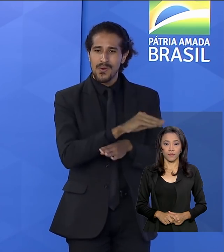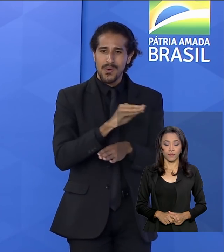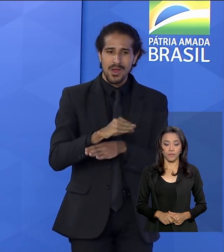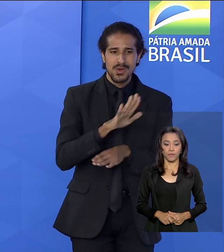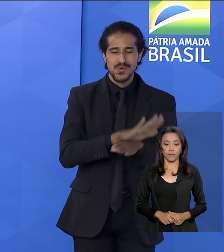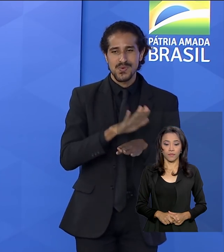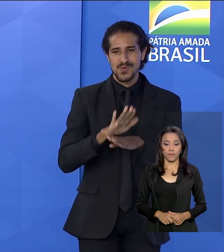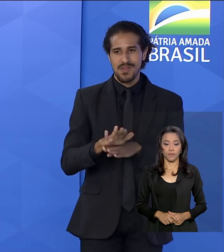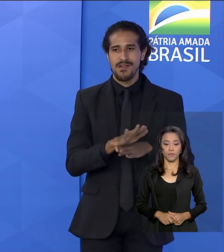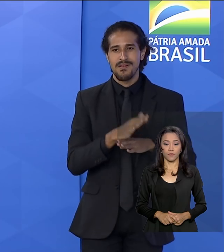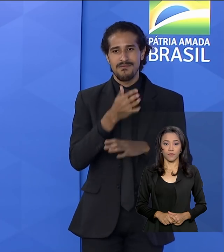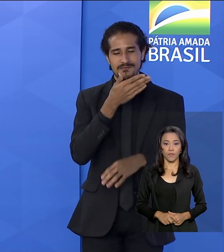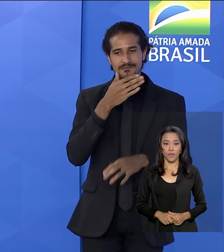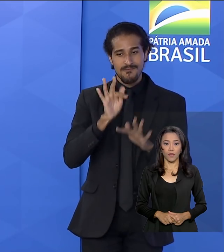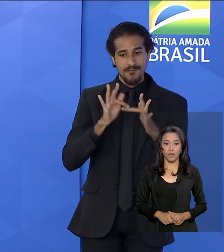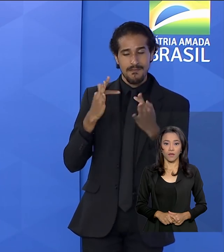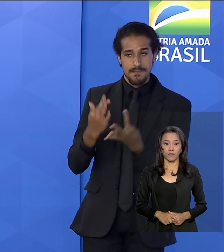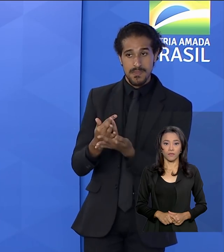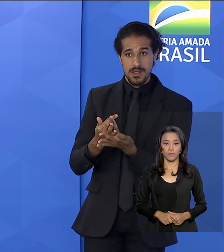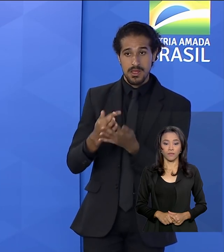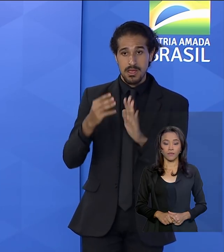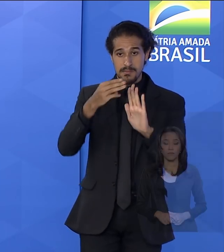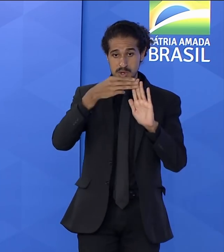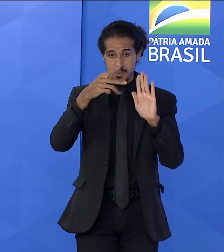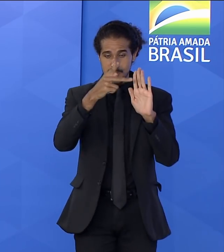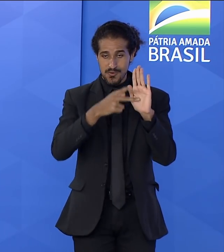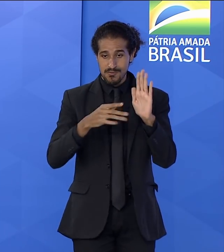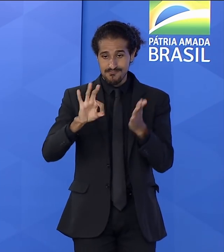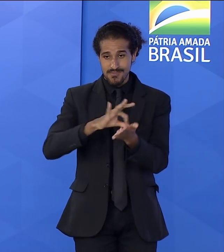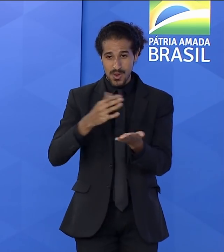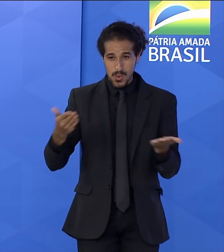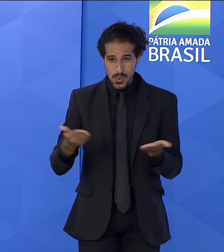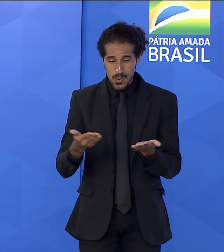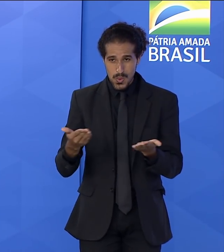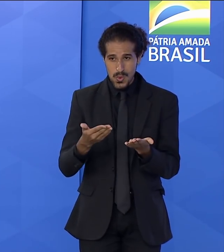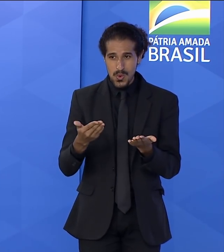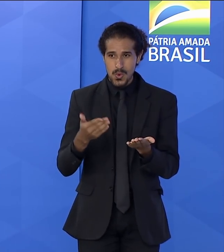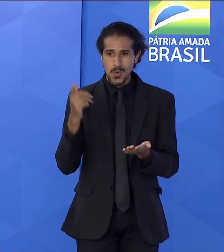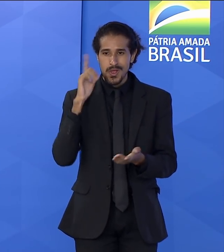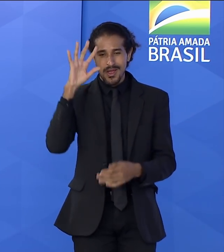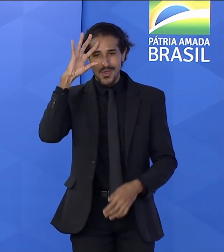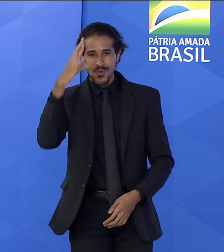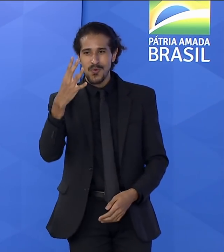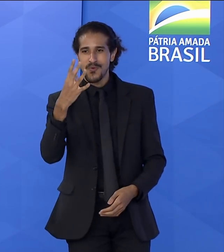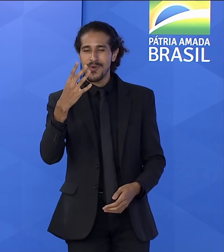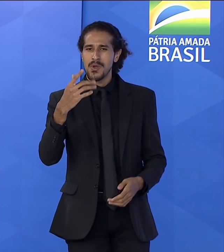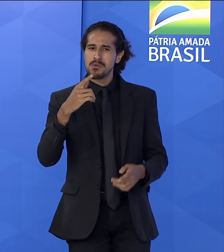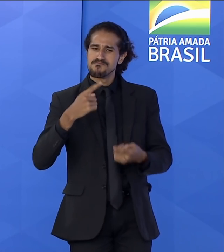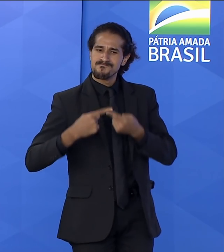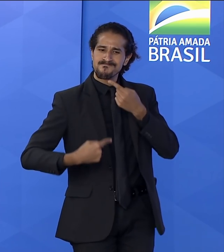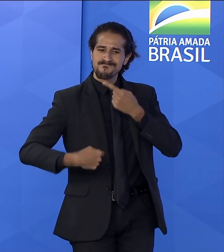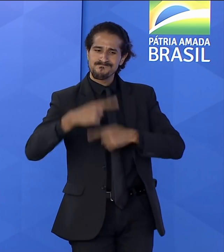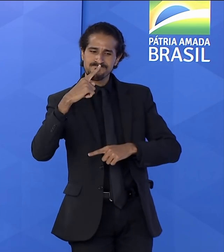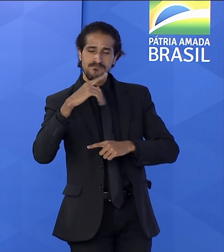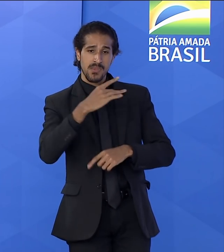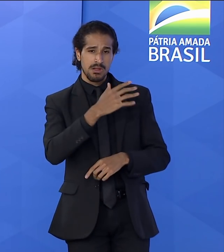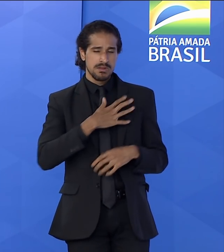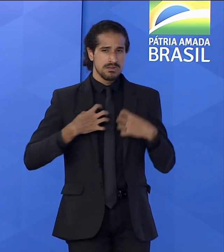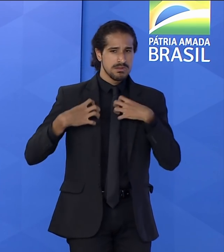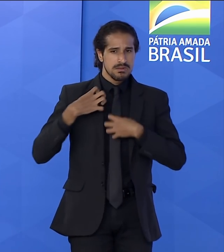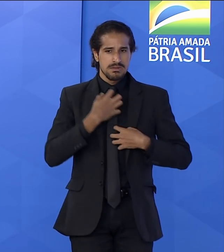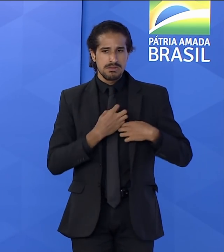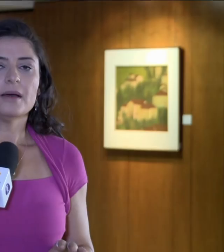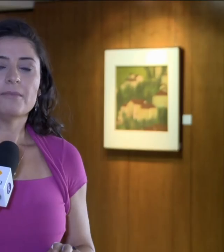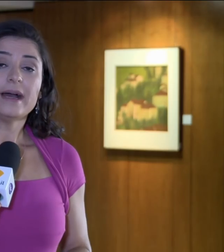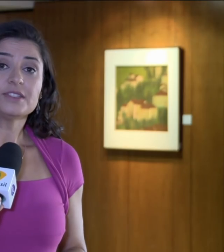vida à família. A medida provisória assinada hoje responde a essa demanda, transformando a angústia que existia em